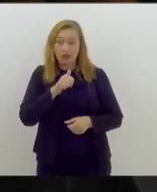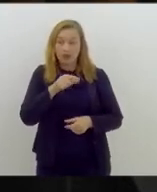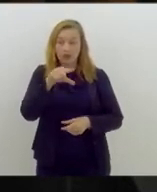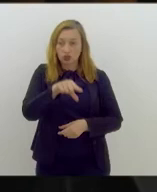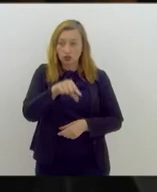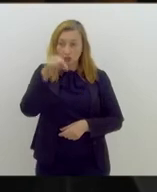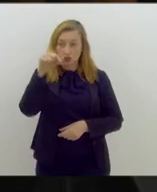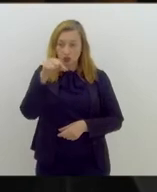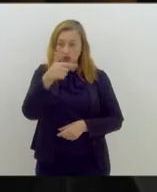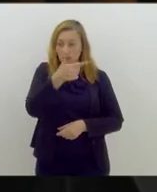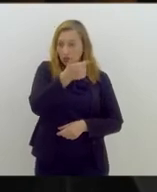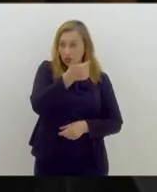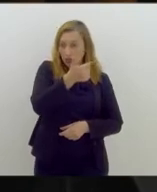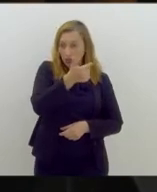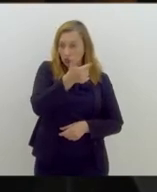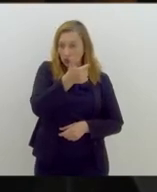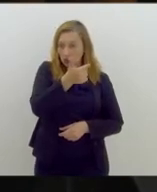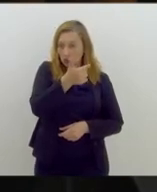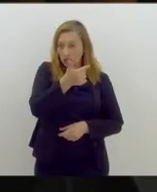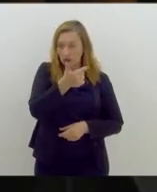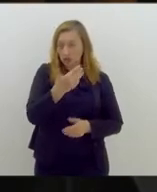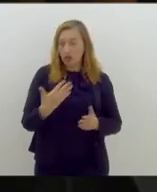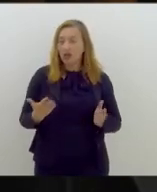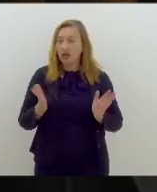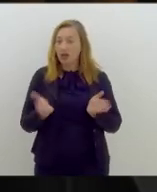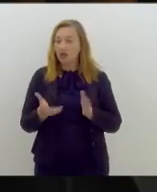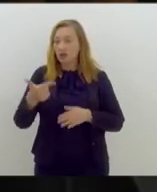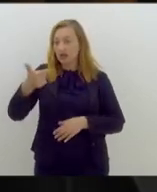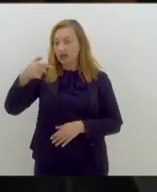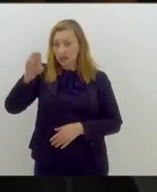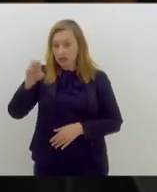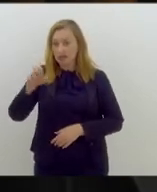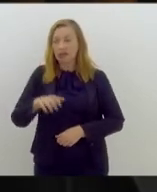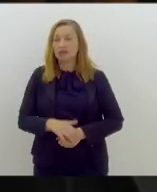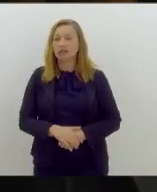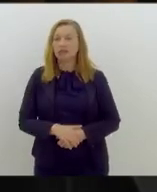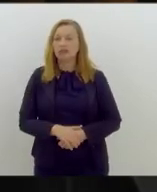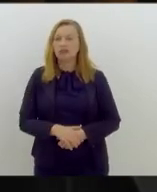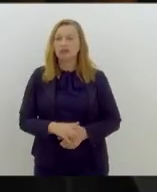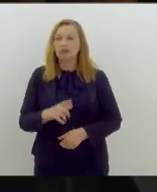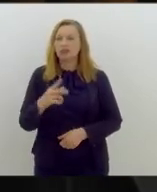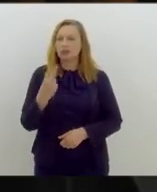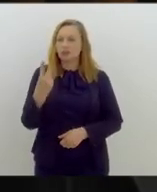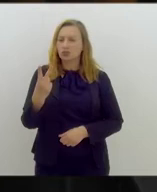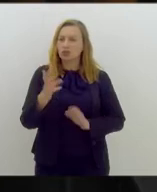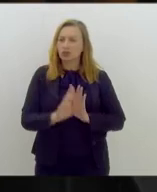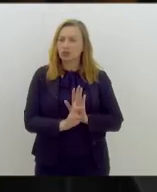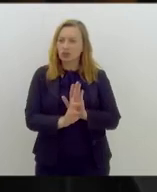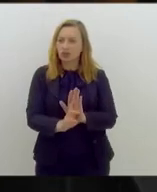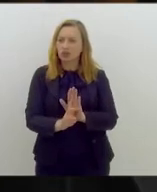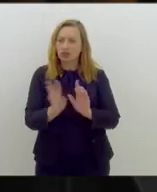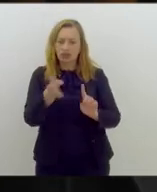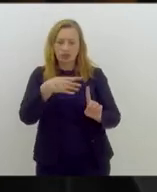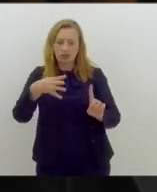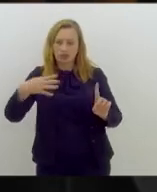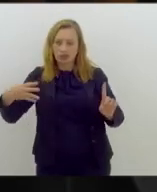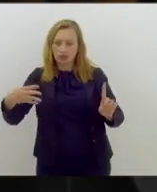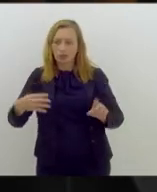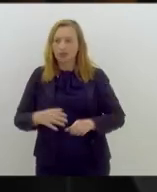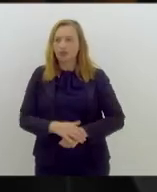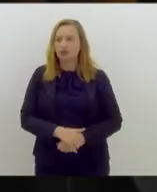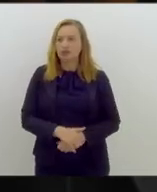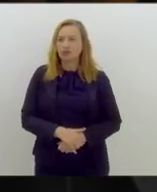Saímos de 12 para 15 temos duas representações de LGBT